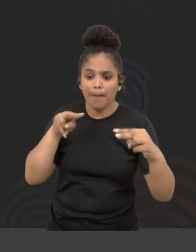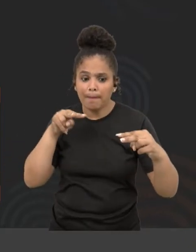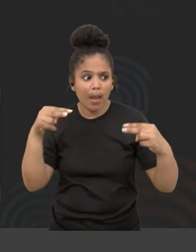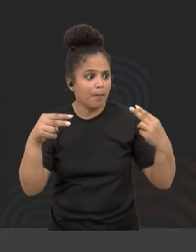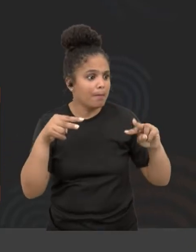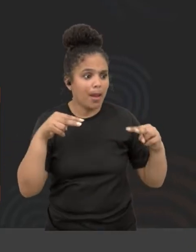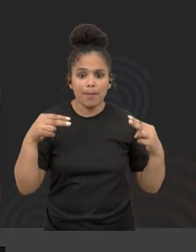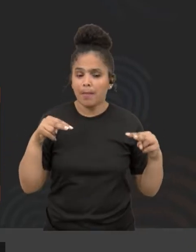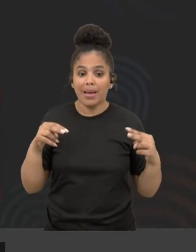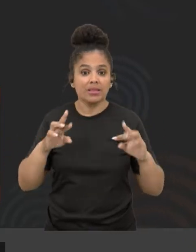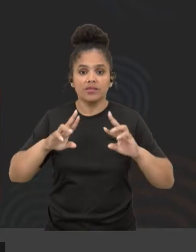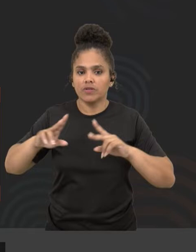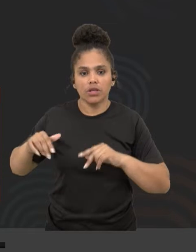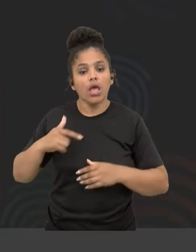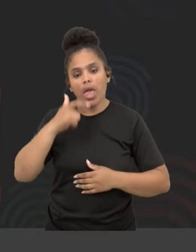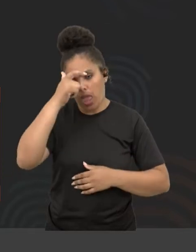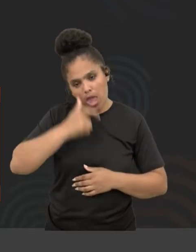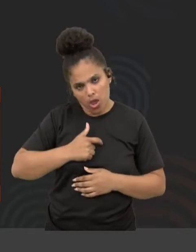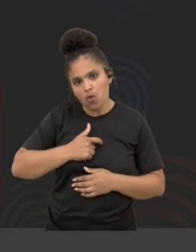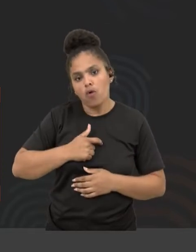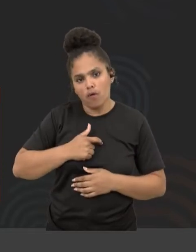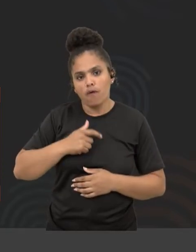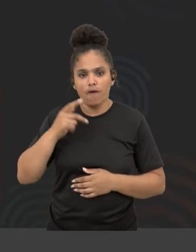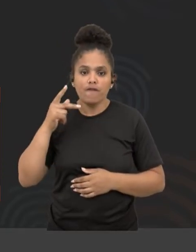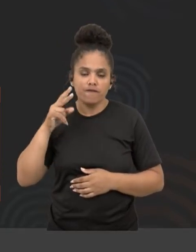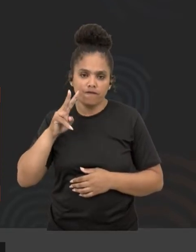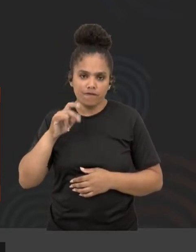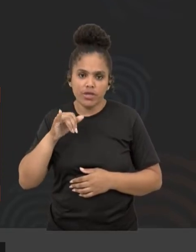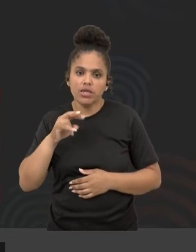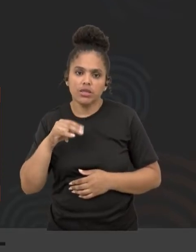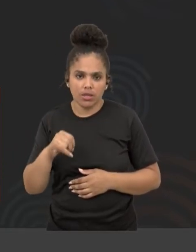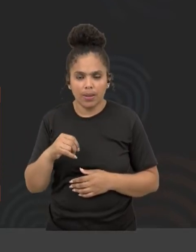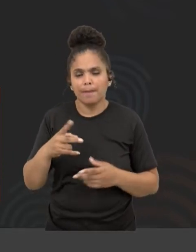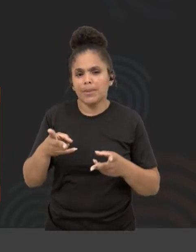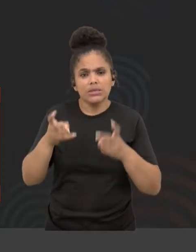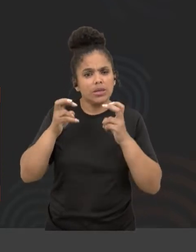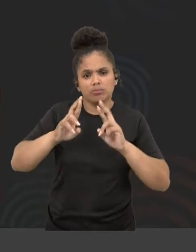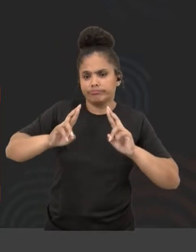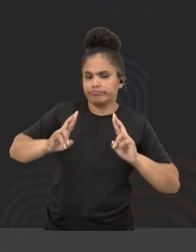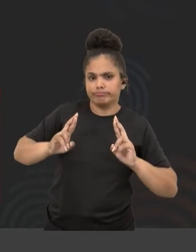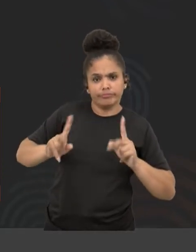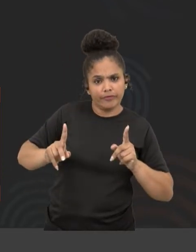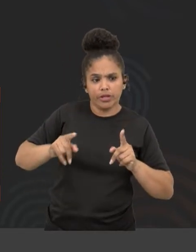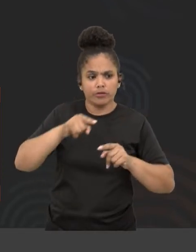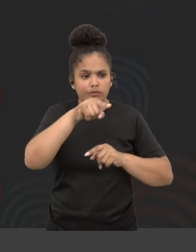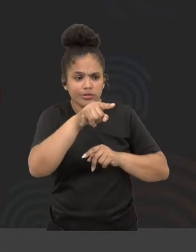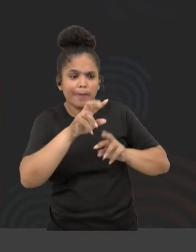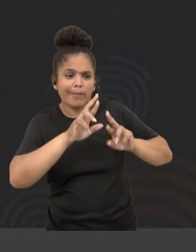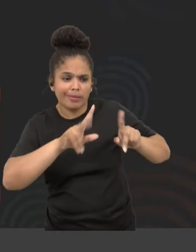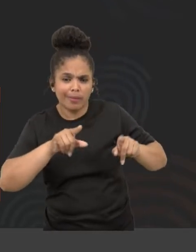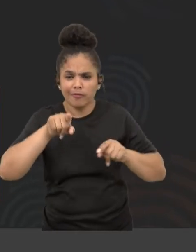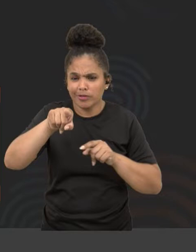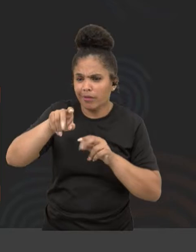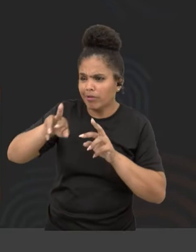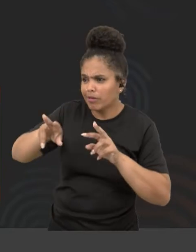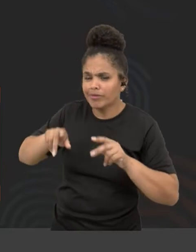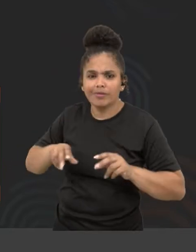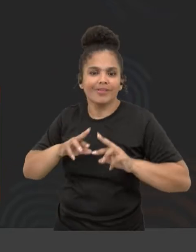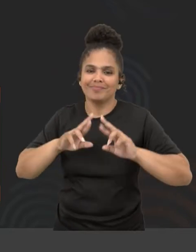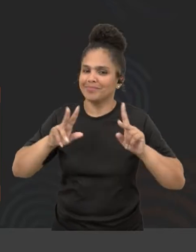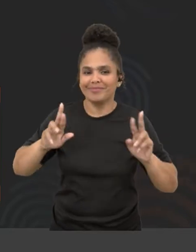Eu percebo o mundo de uma forma e você aí que está do outro lado percebe o mundo de uma forma totalmente